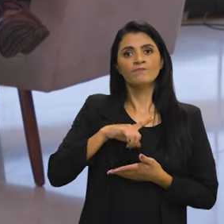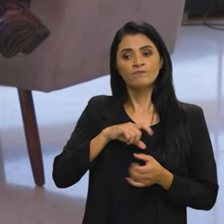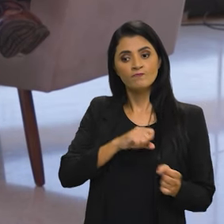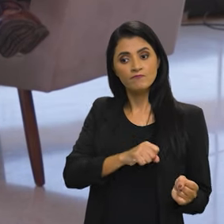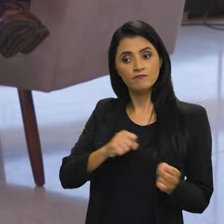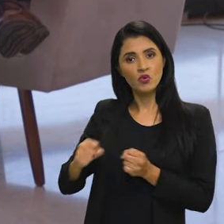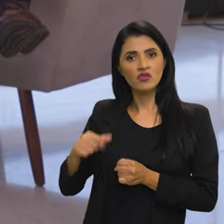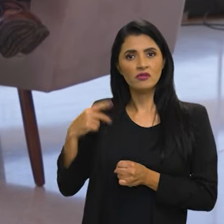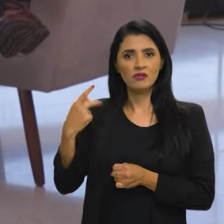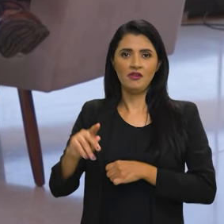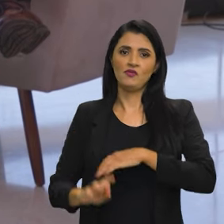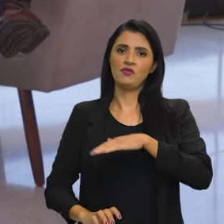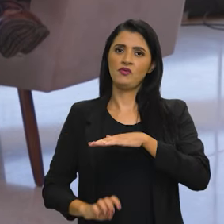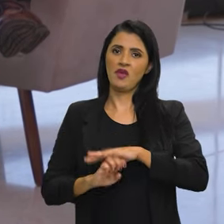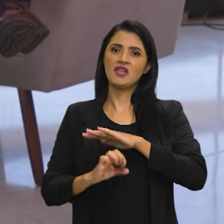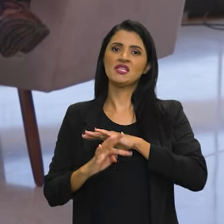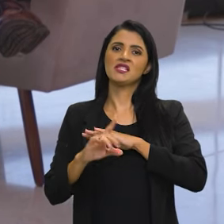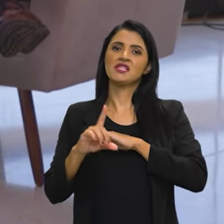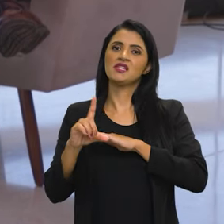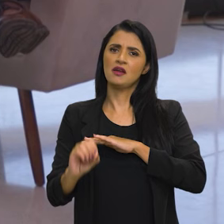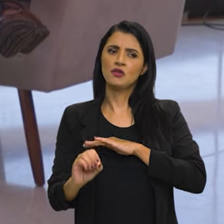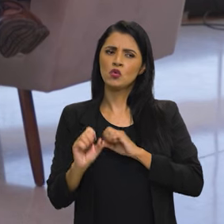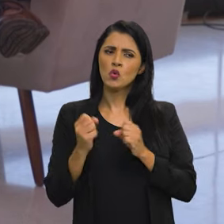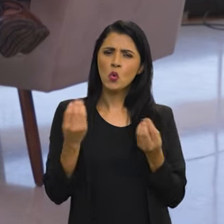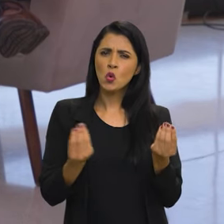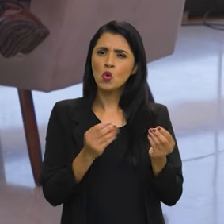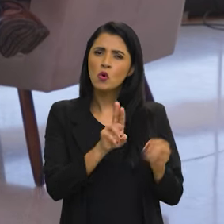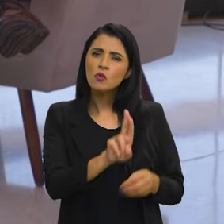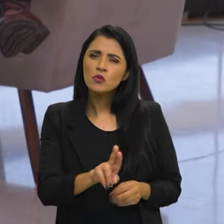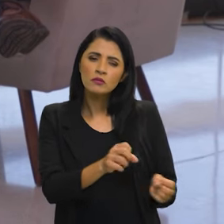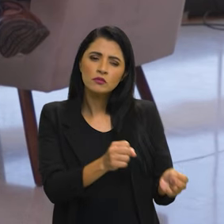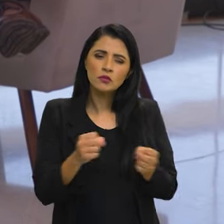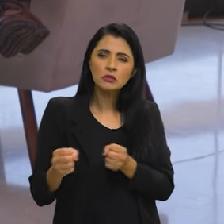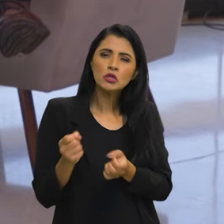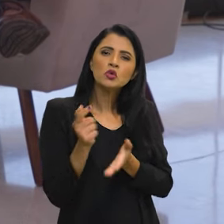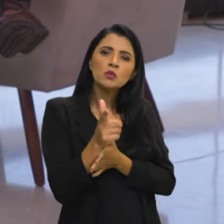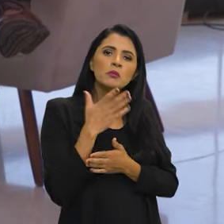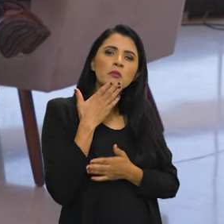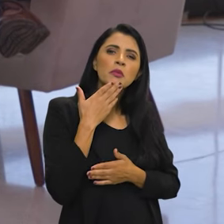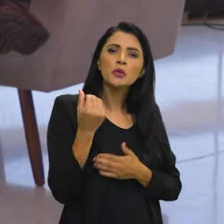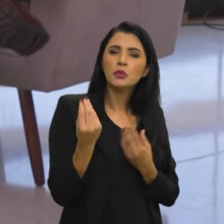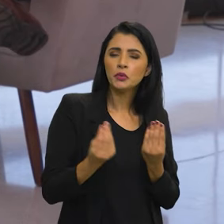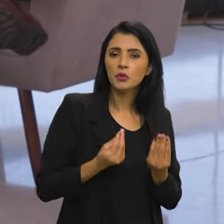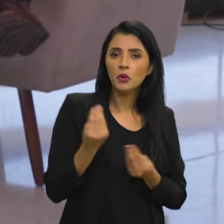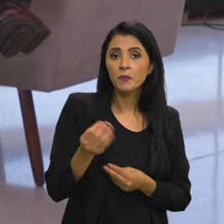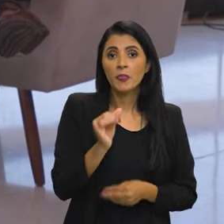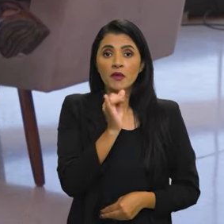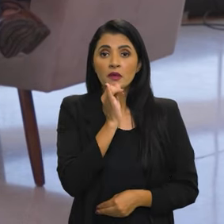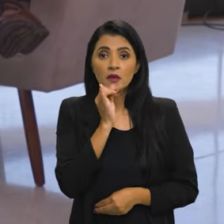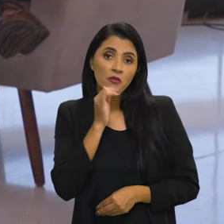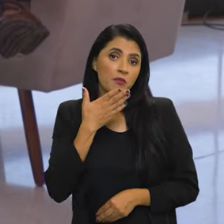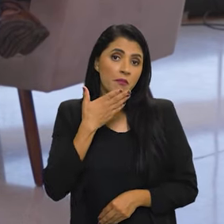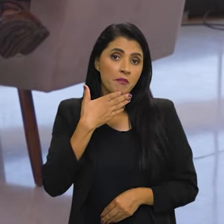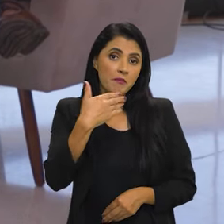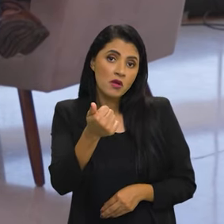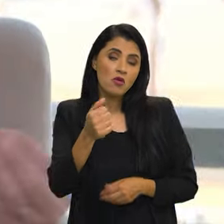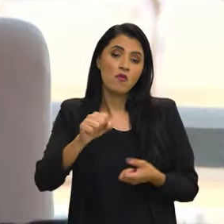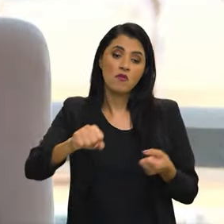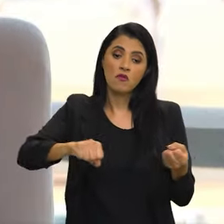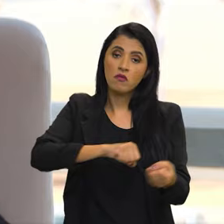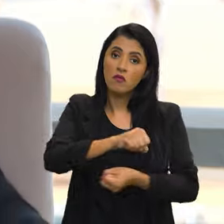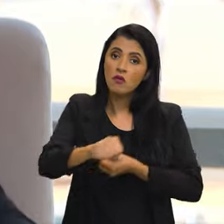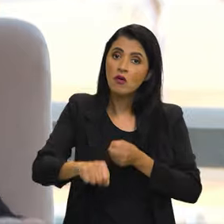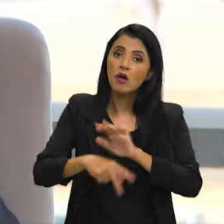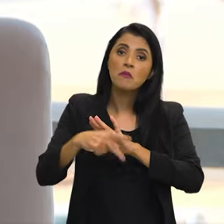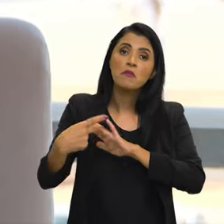poder indutor do Estado gigantesco. Como ele utilizar esse poder de compra de forma melhor? Seja para, por exemplo, melhorar a própria